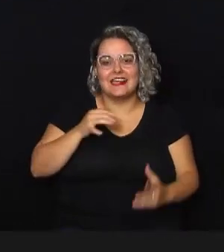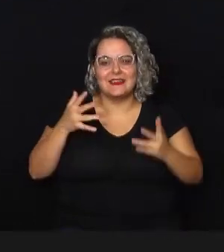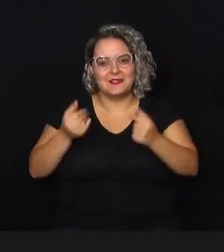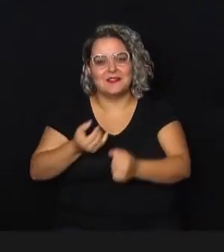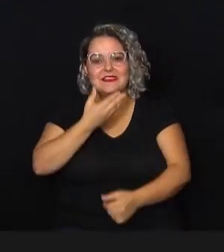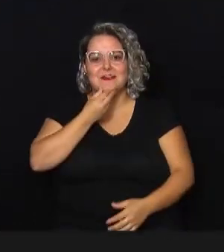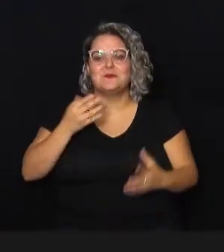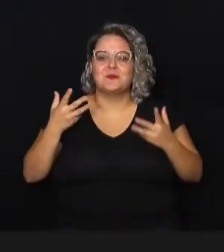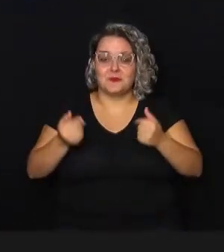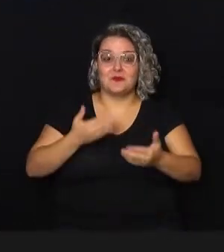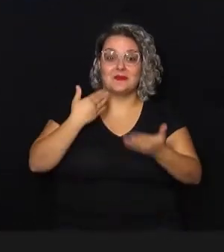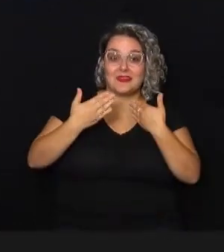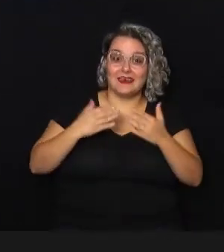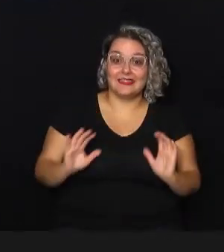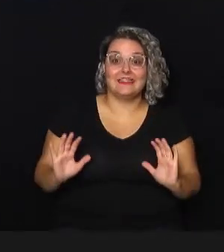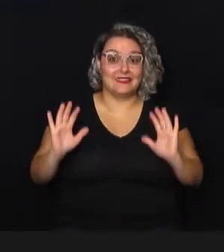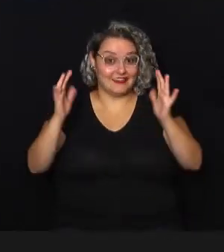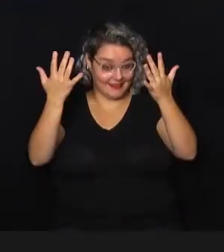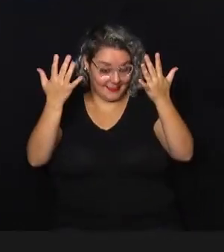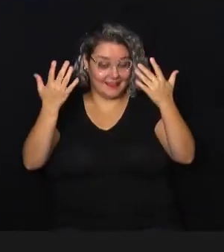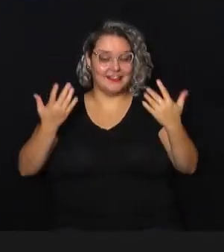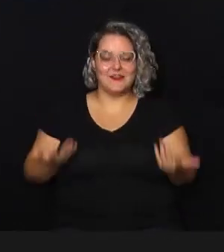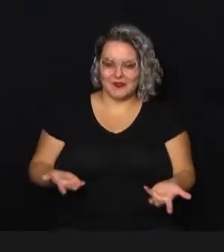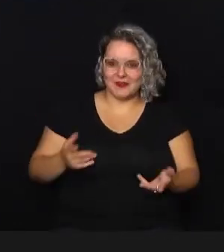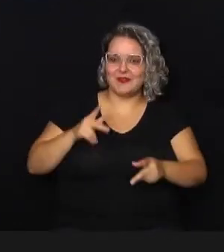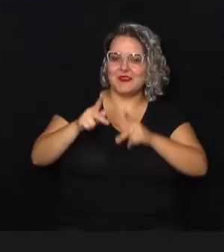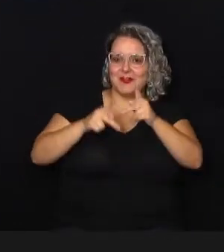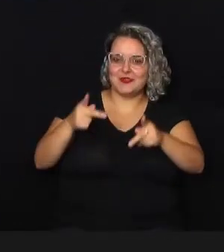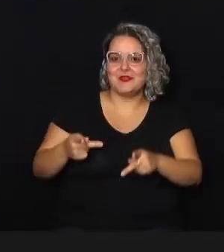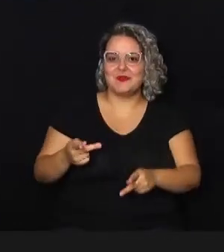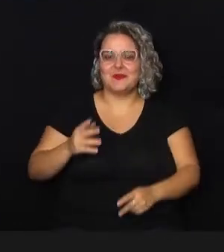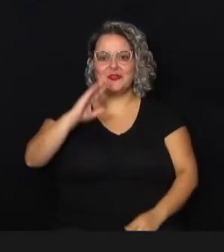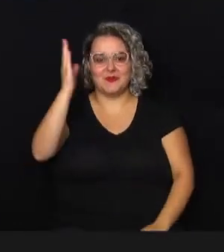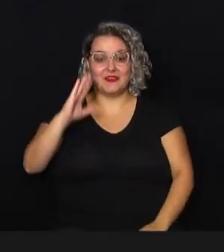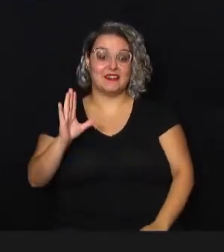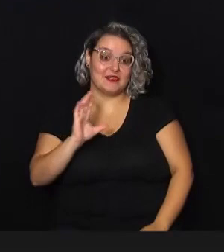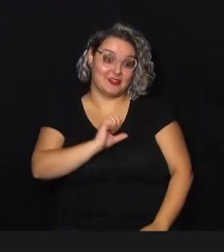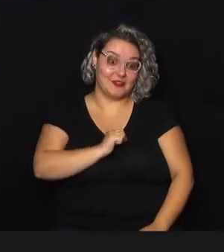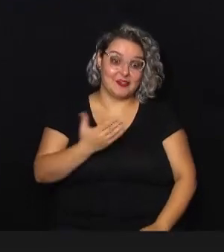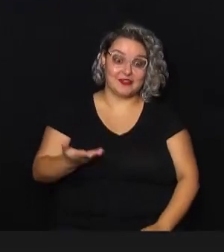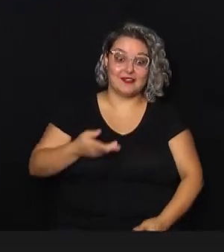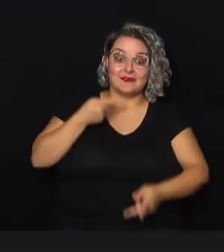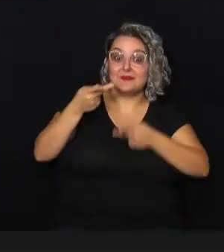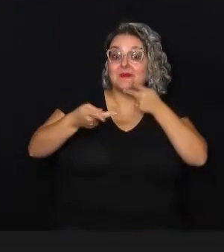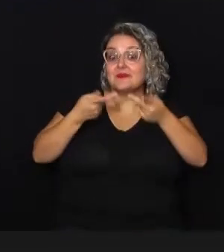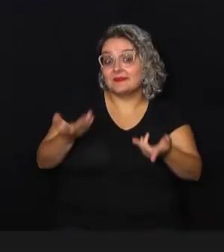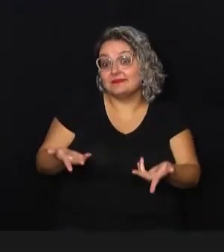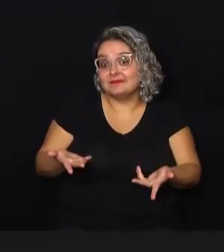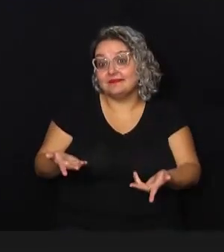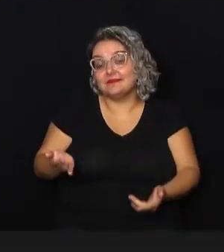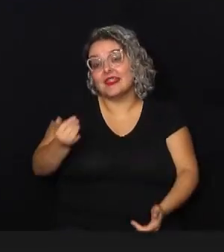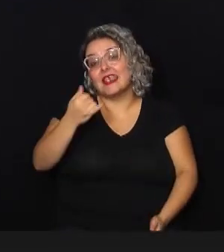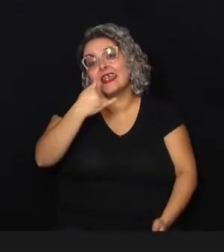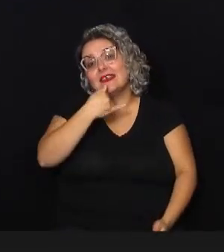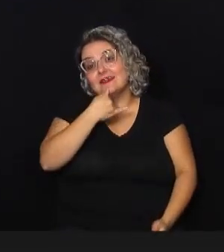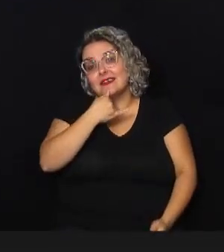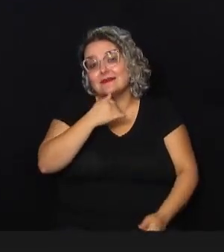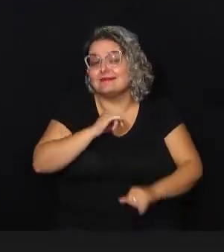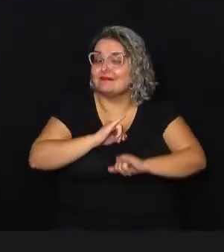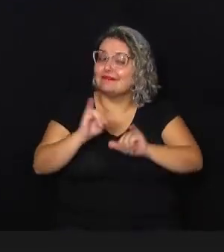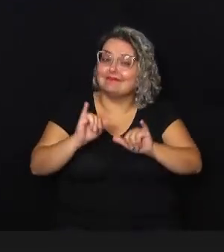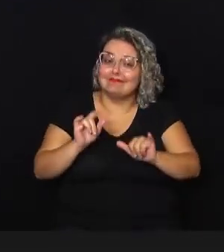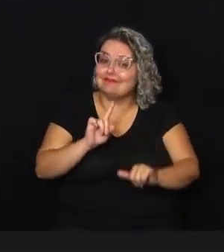pouquinho dessa festa, né? Essa festa que o nosso povo brasileiro tanto gosta. E vamos começar, infelizmente, com uma notícia que não é muito boa,